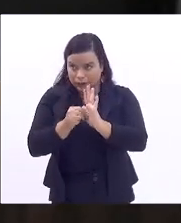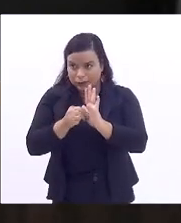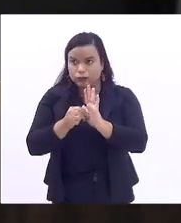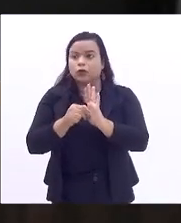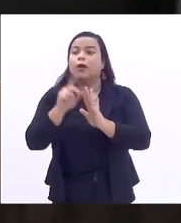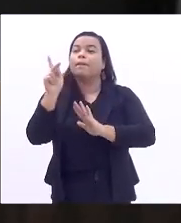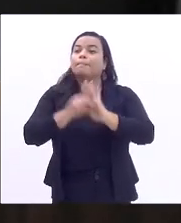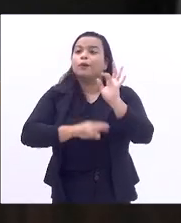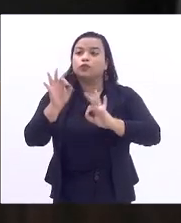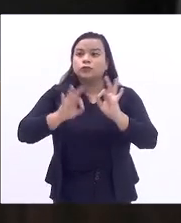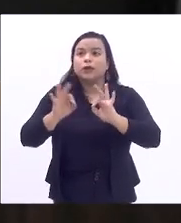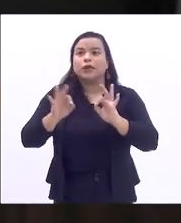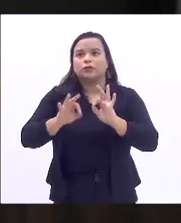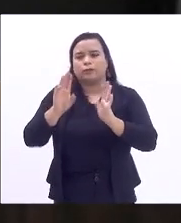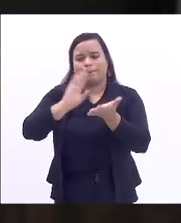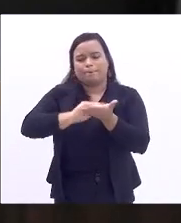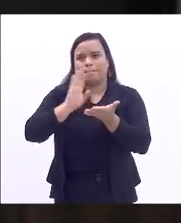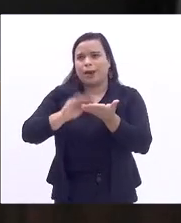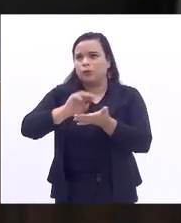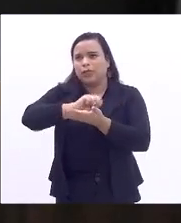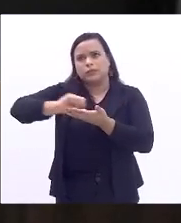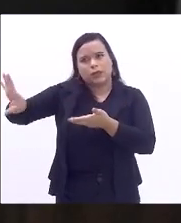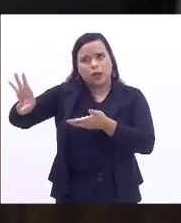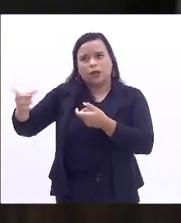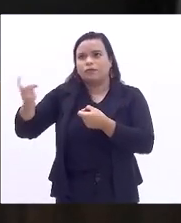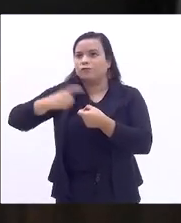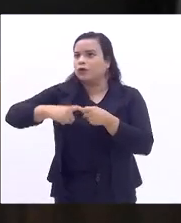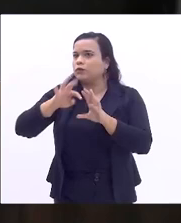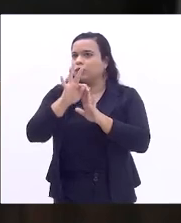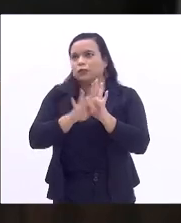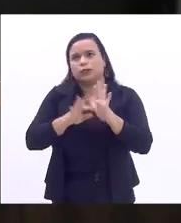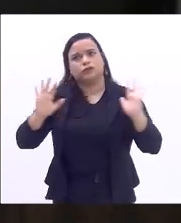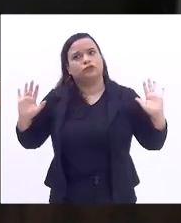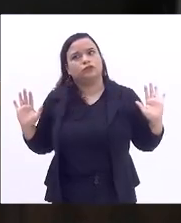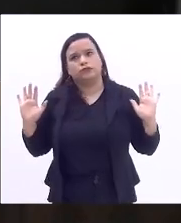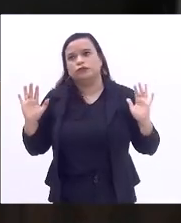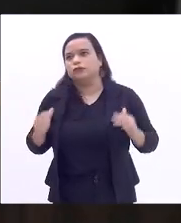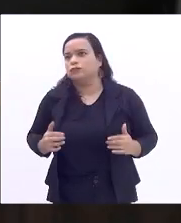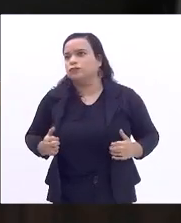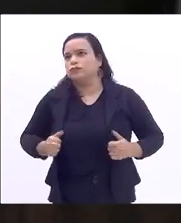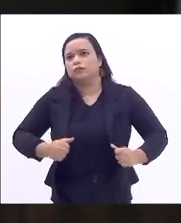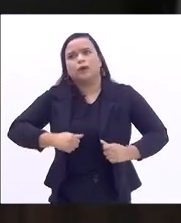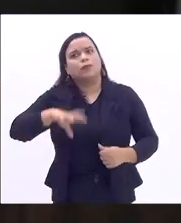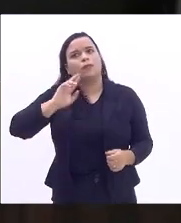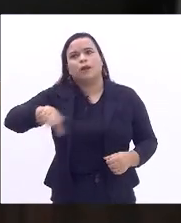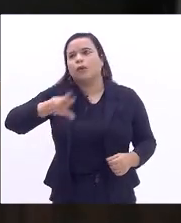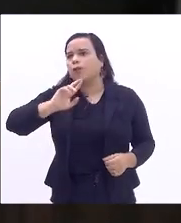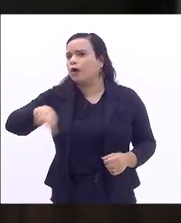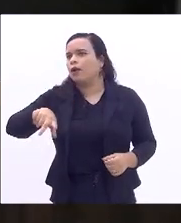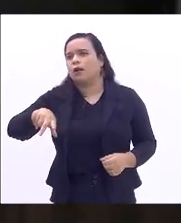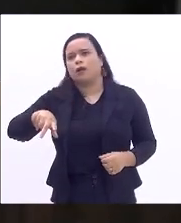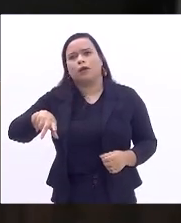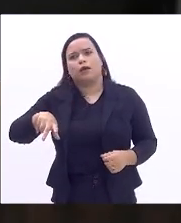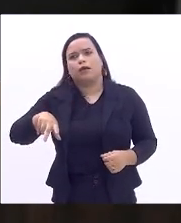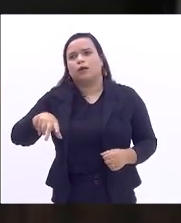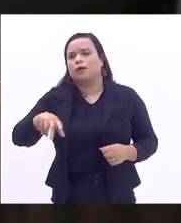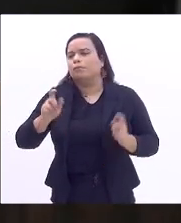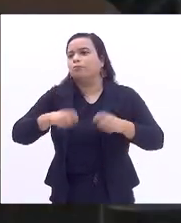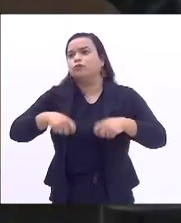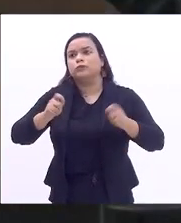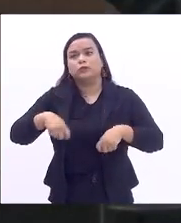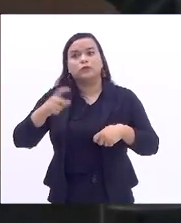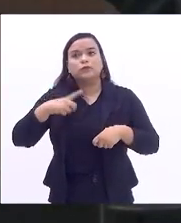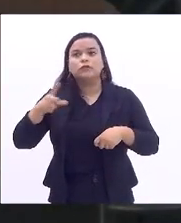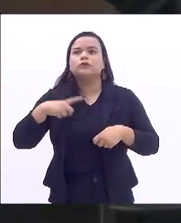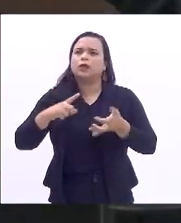e volta contexto Presidente qual a próxima semana e a gente volta não impressionam não é o presidente na questão nós temos